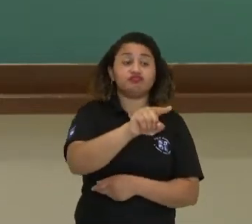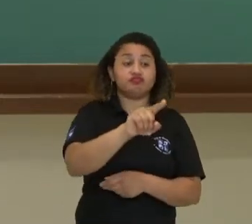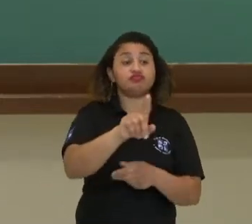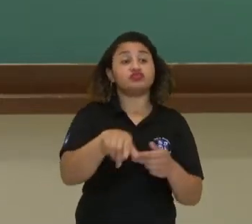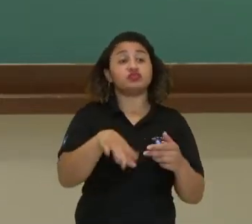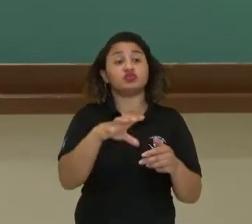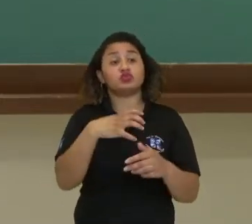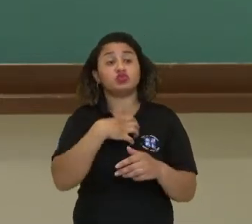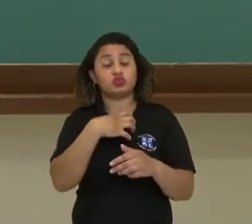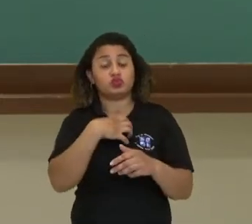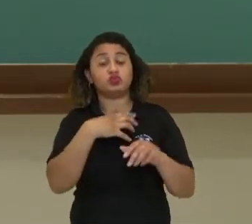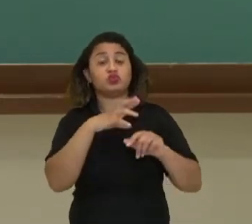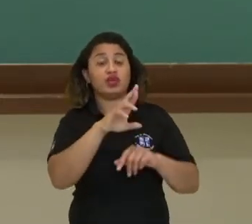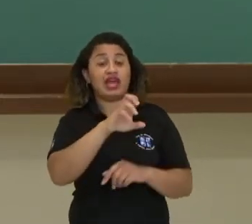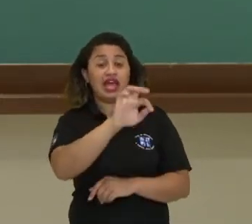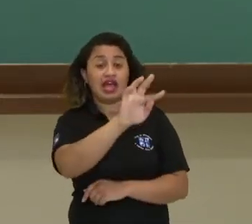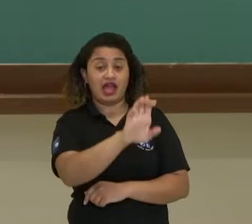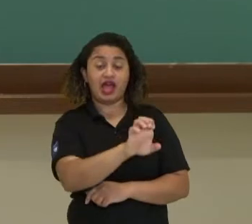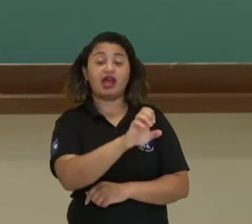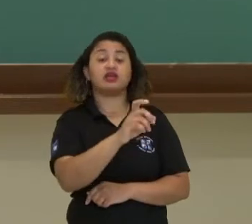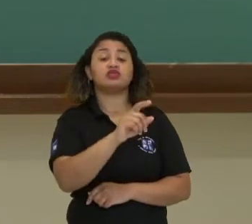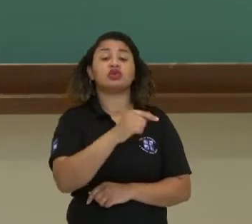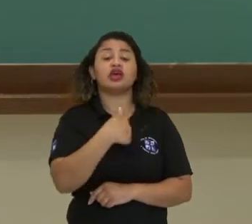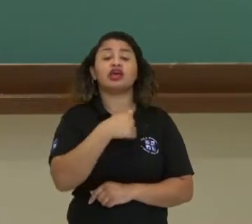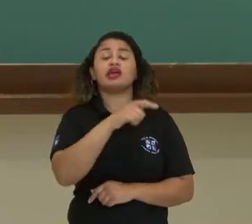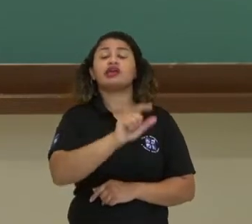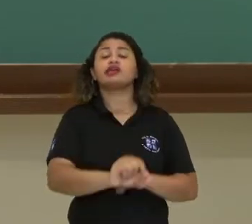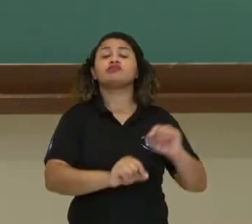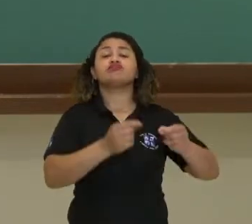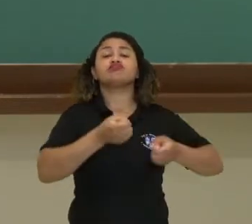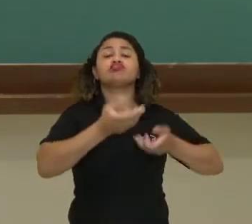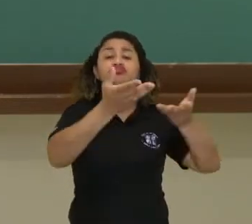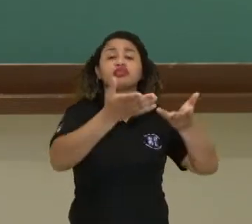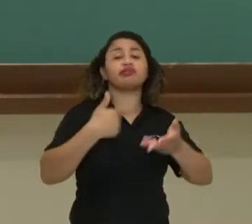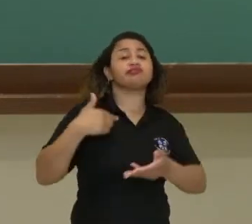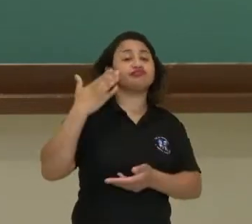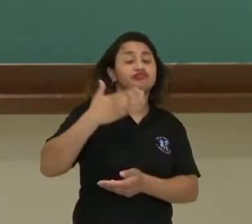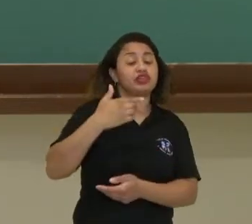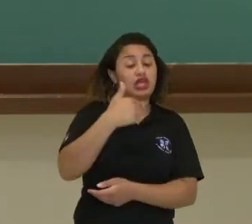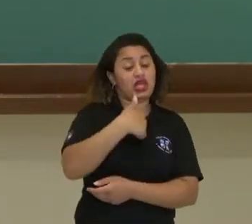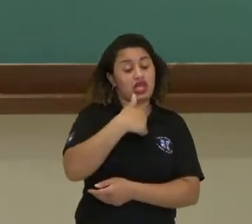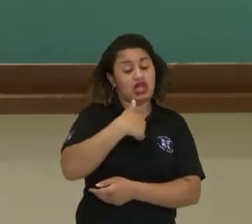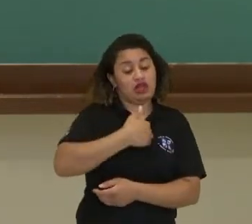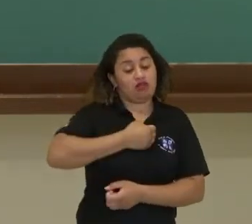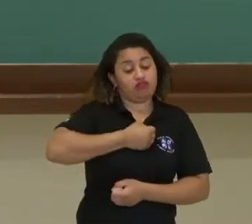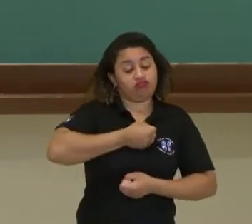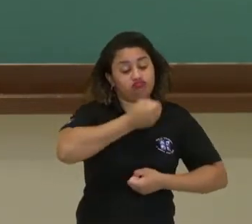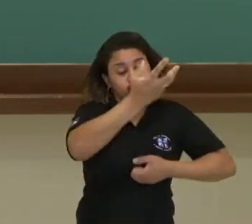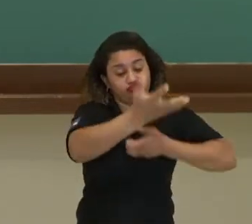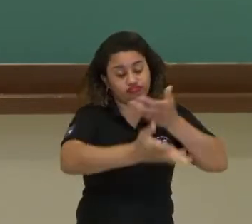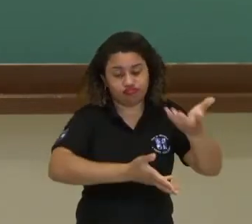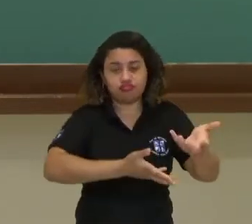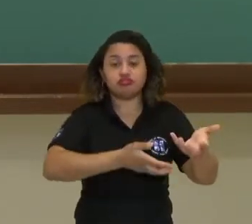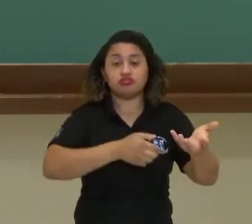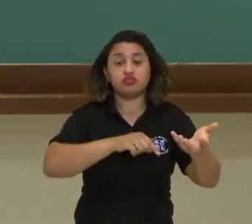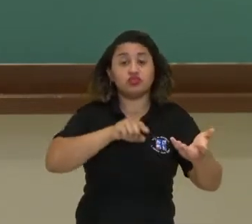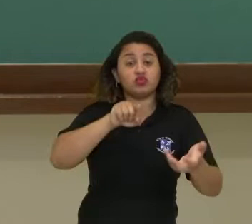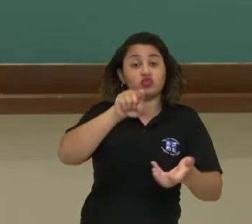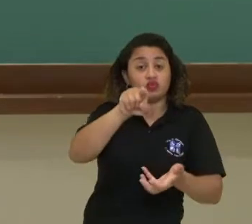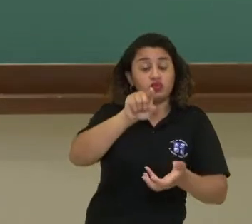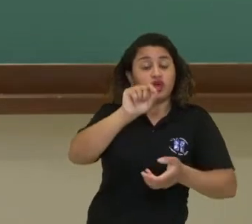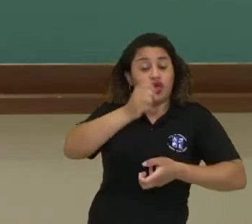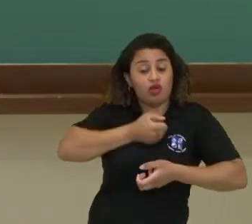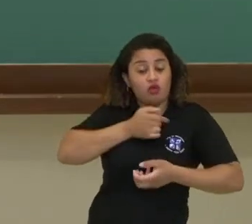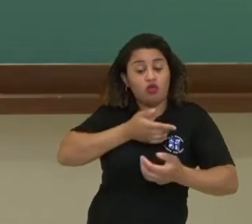pronomes pessoais do caso reto eles nomeiam as pessoas do discurso então eu que falo é tu com